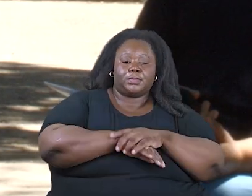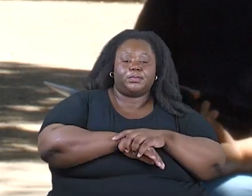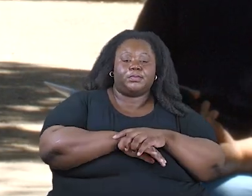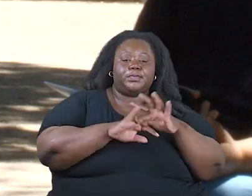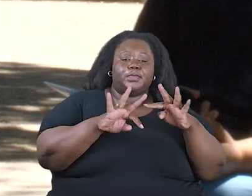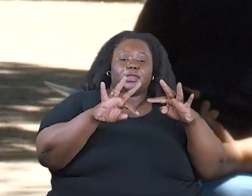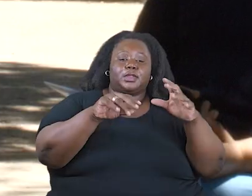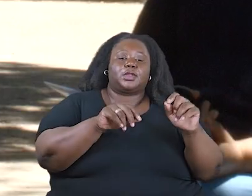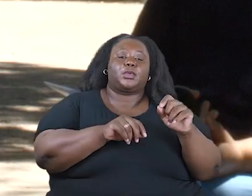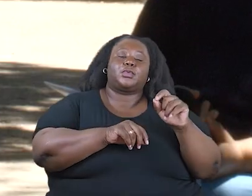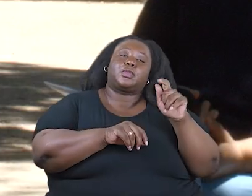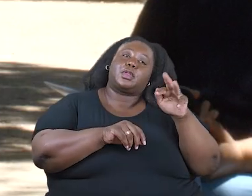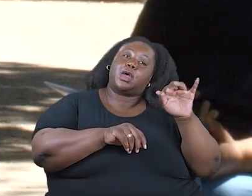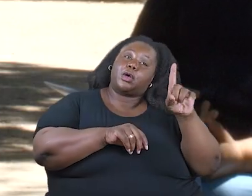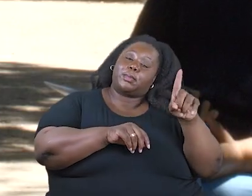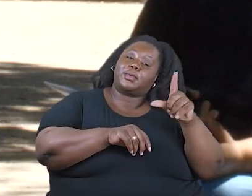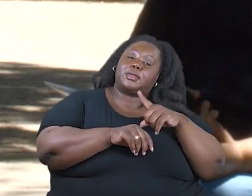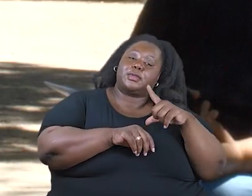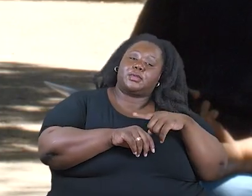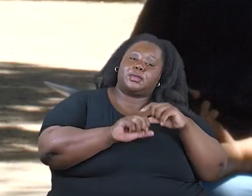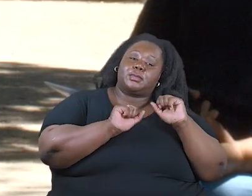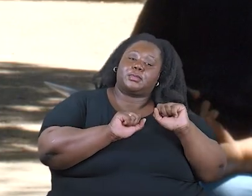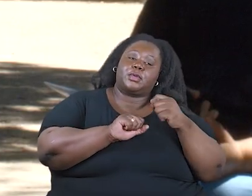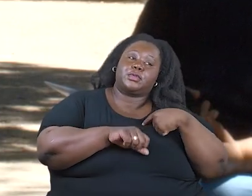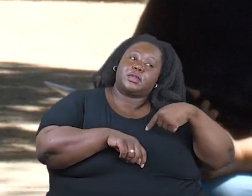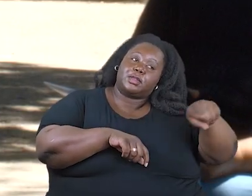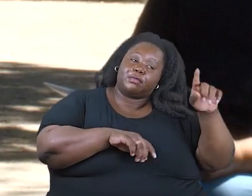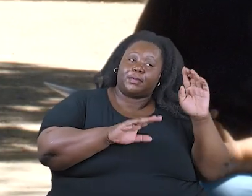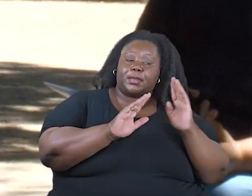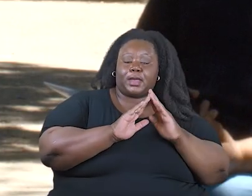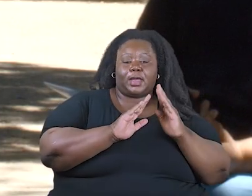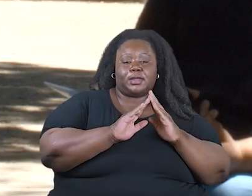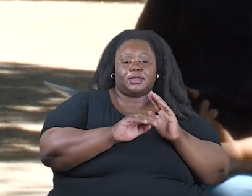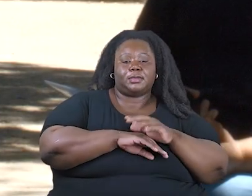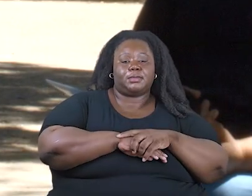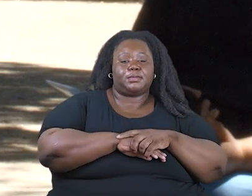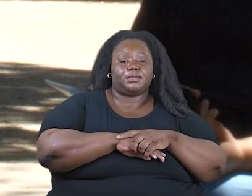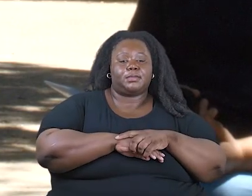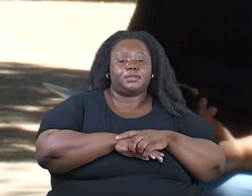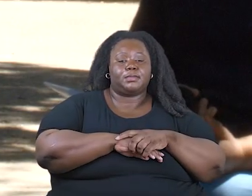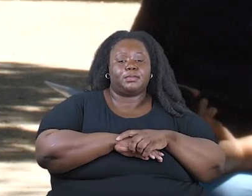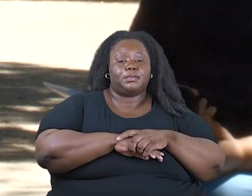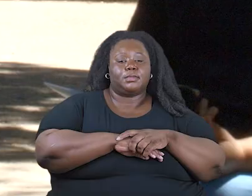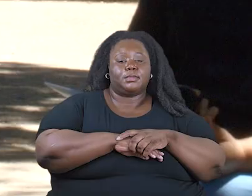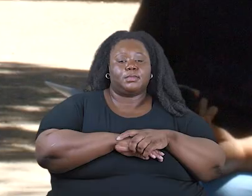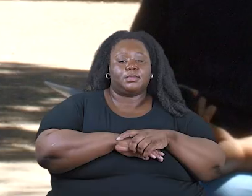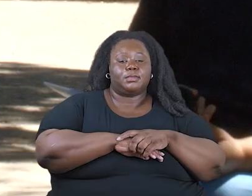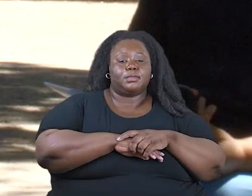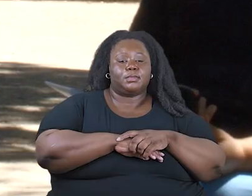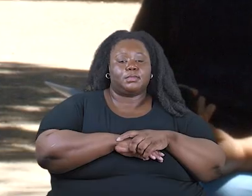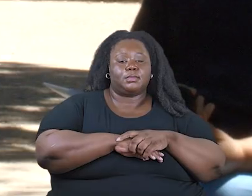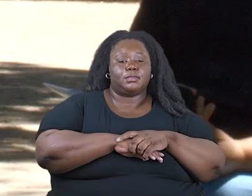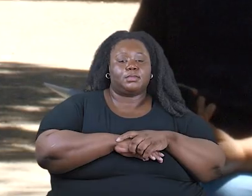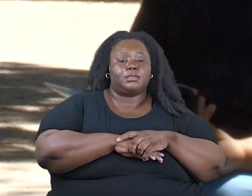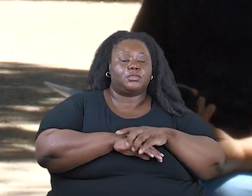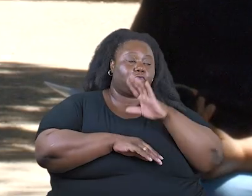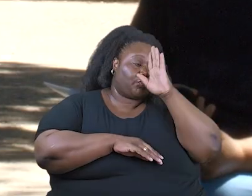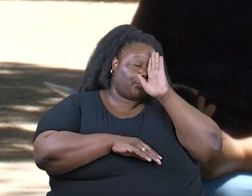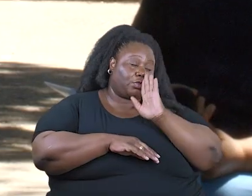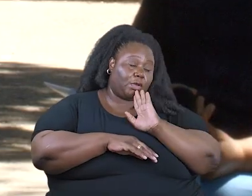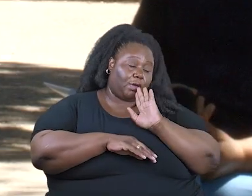que todas as obras que estavam na galeria, as pessoas podiam levar para casa. de